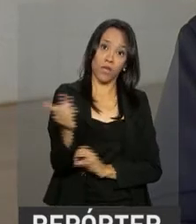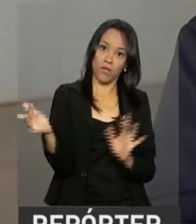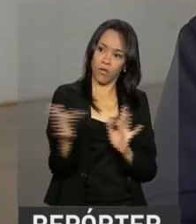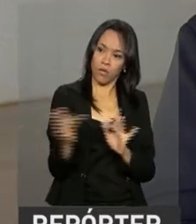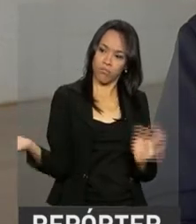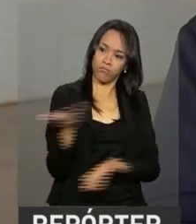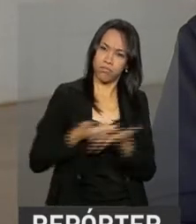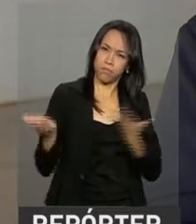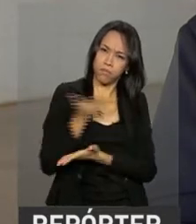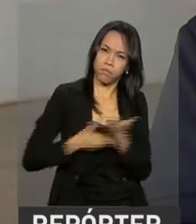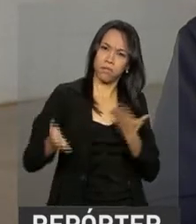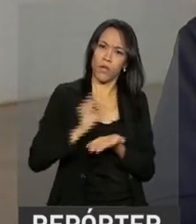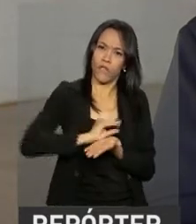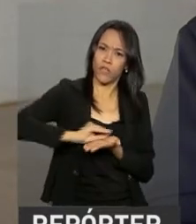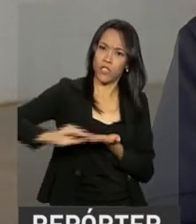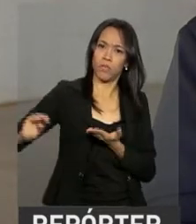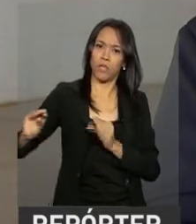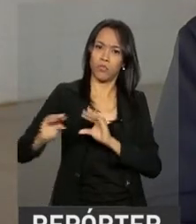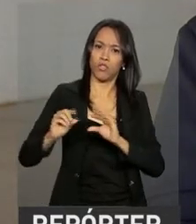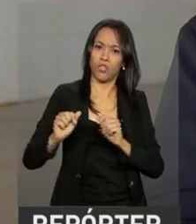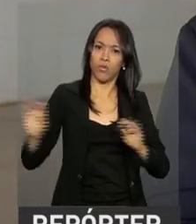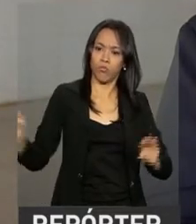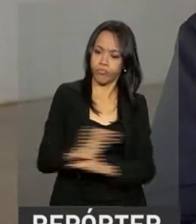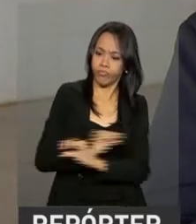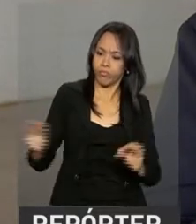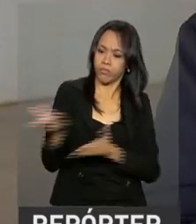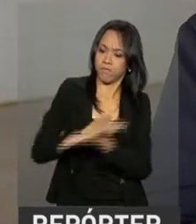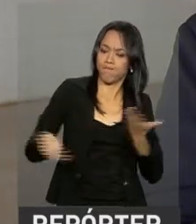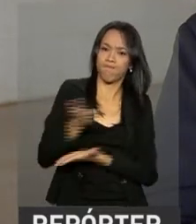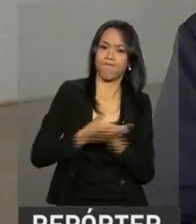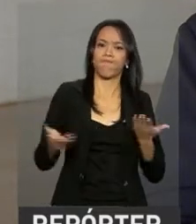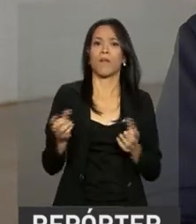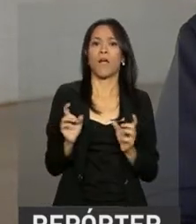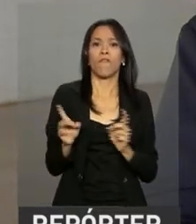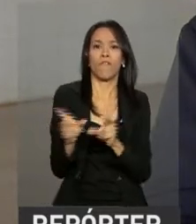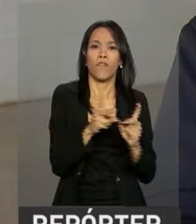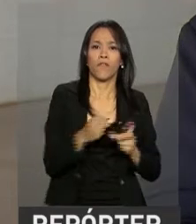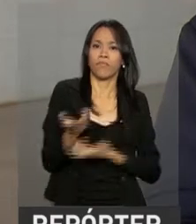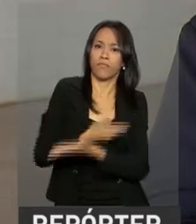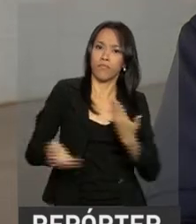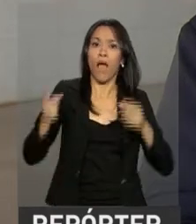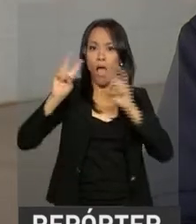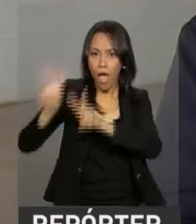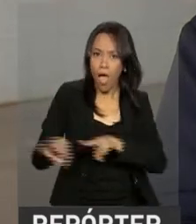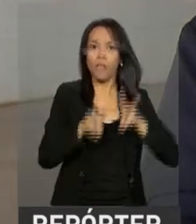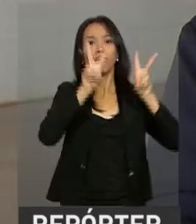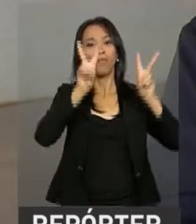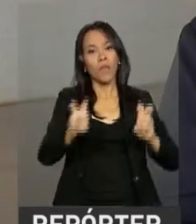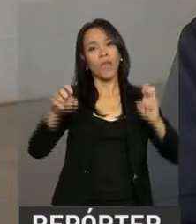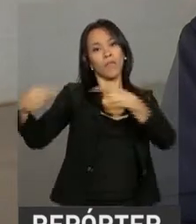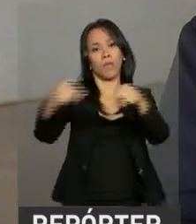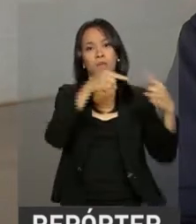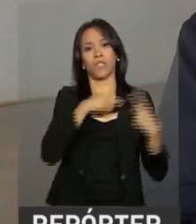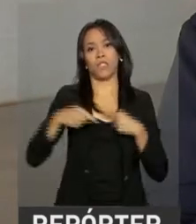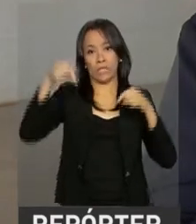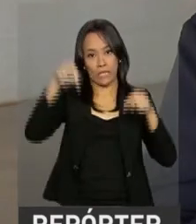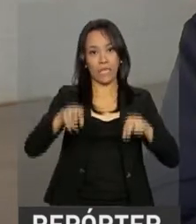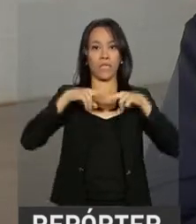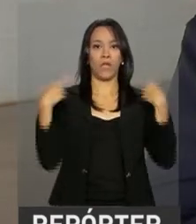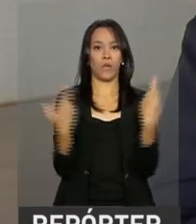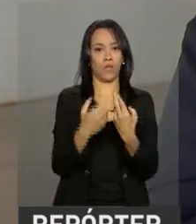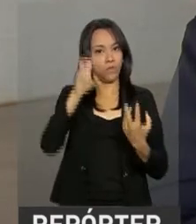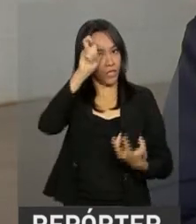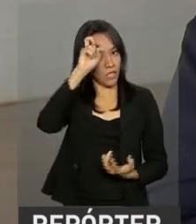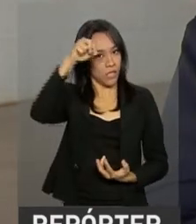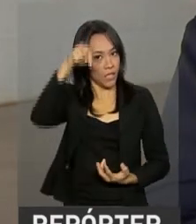investimentos e de comércio entre os dois países foi um dos temas debatidos na reunião desta quinta feira aqui no